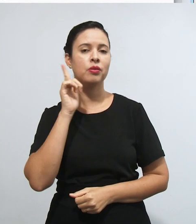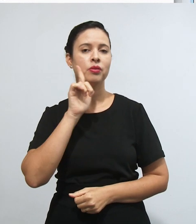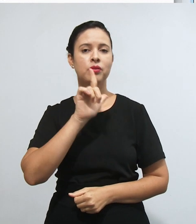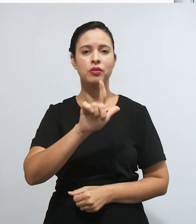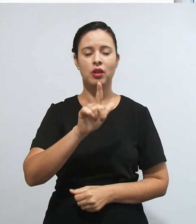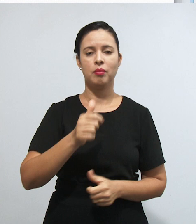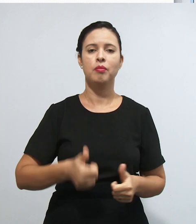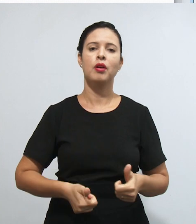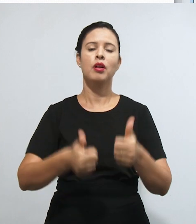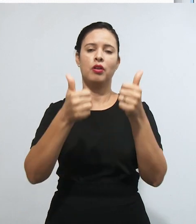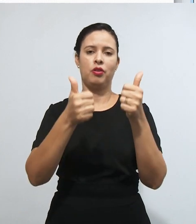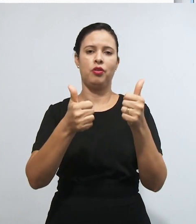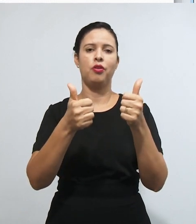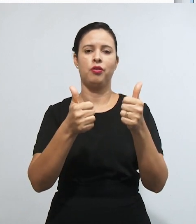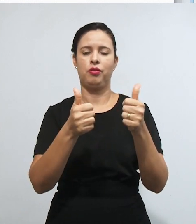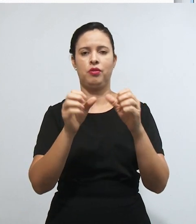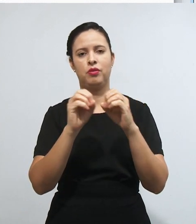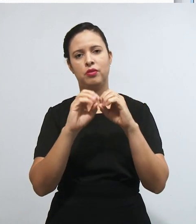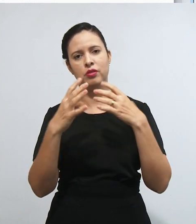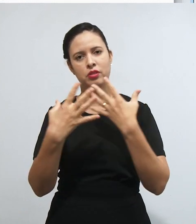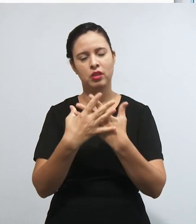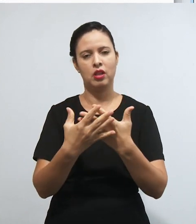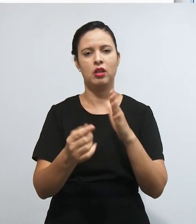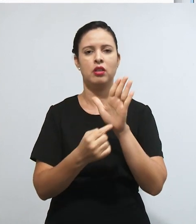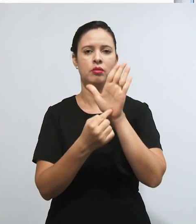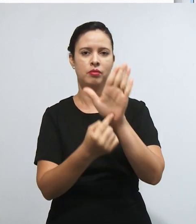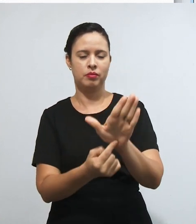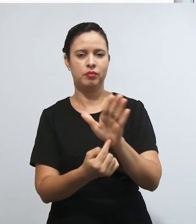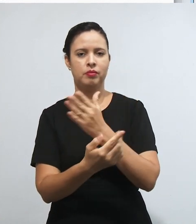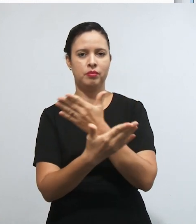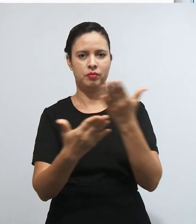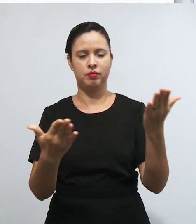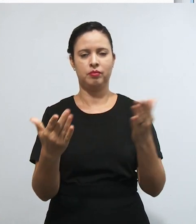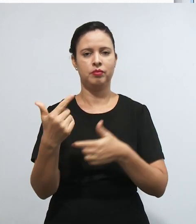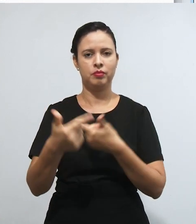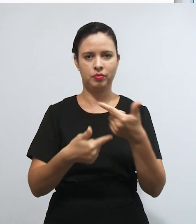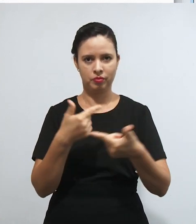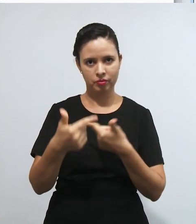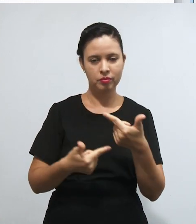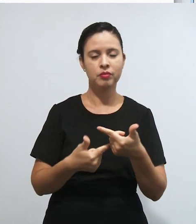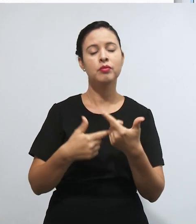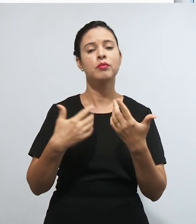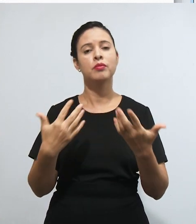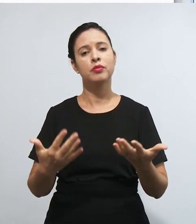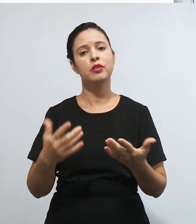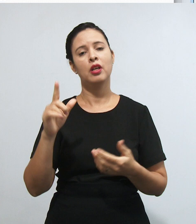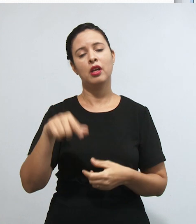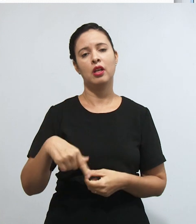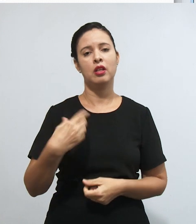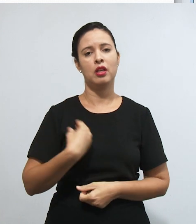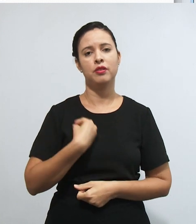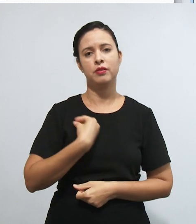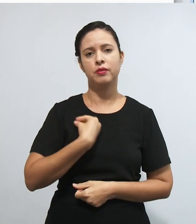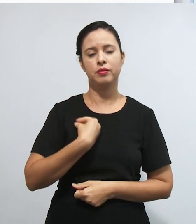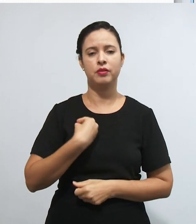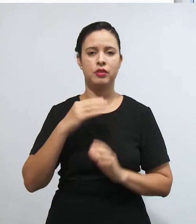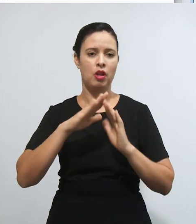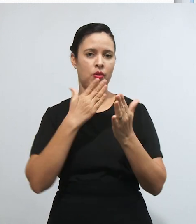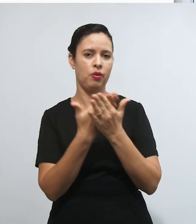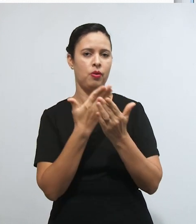uma melhoria muito grande na hora de apresentar o trabalho de vocês. Né? Então, seja na vida acadêmica ou na